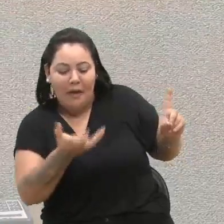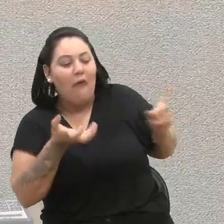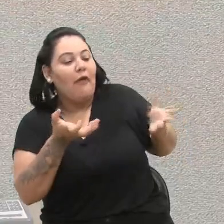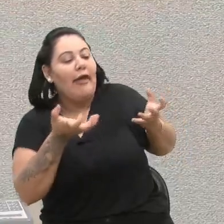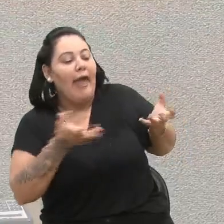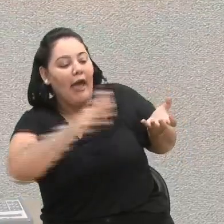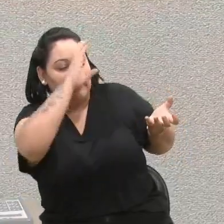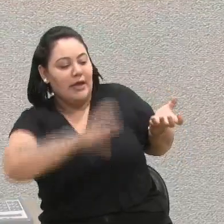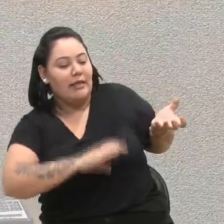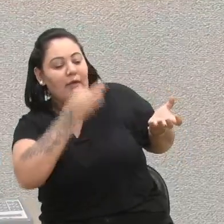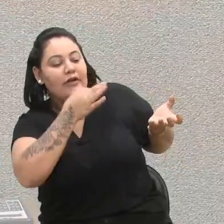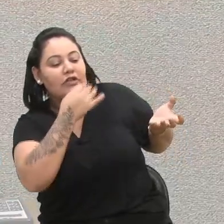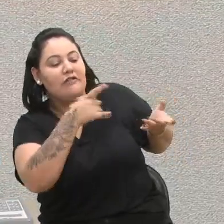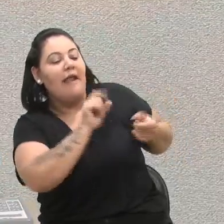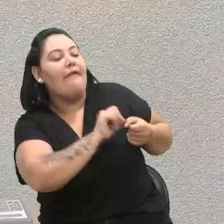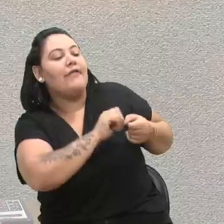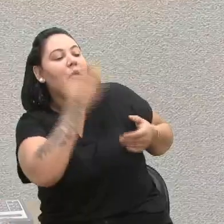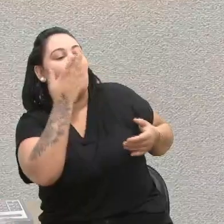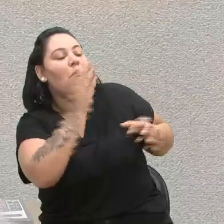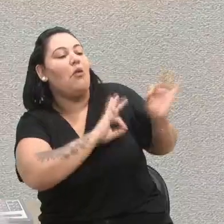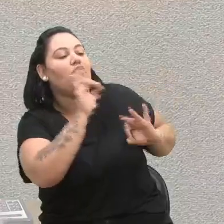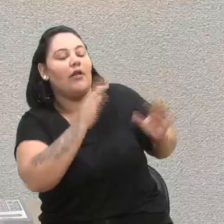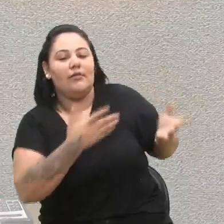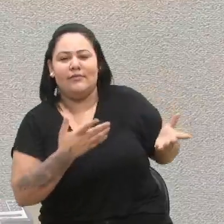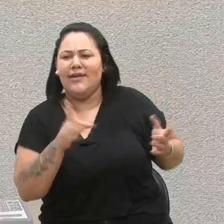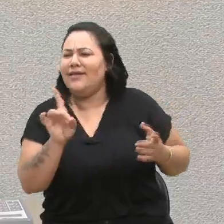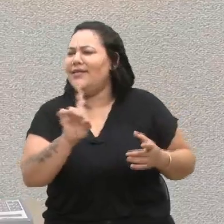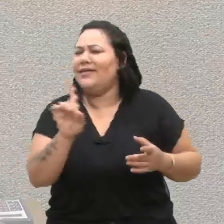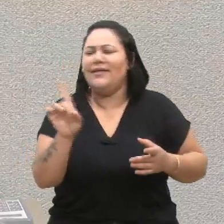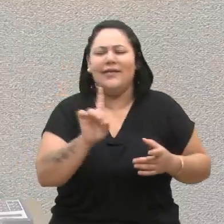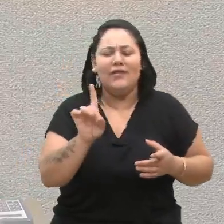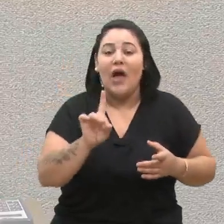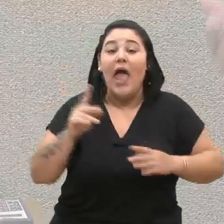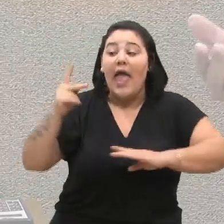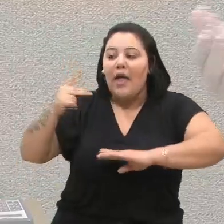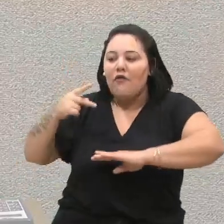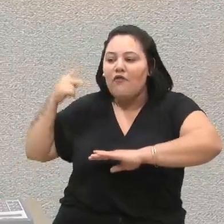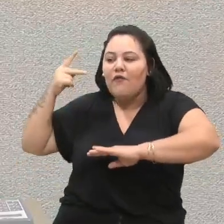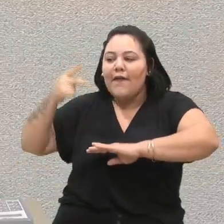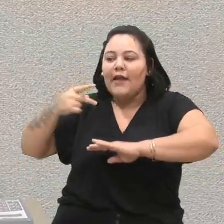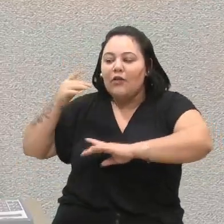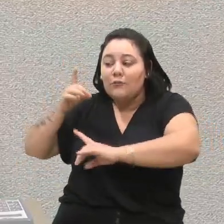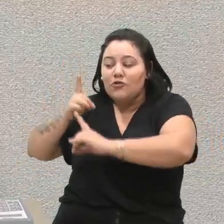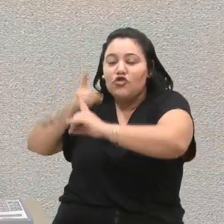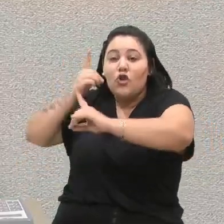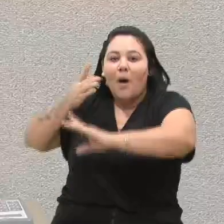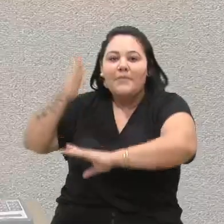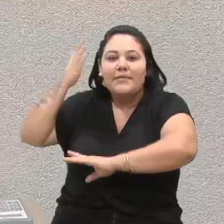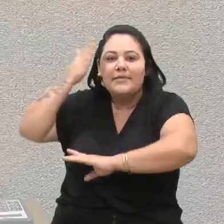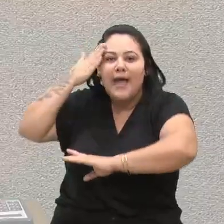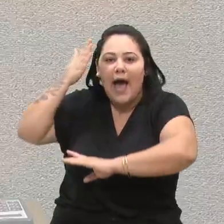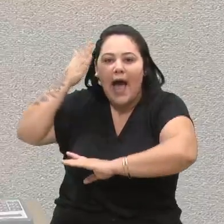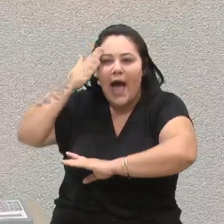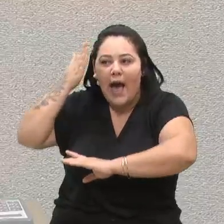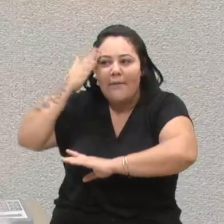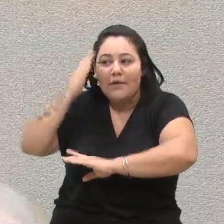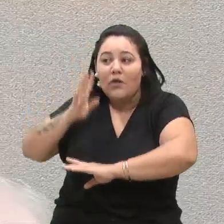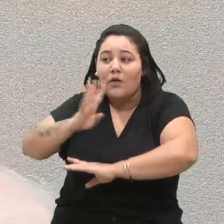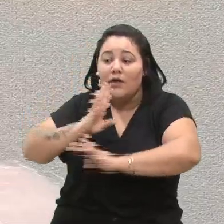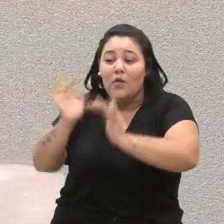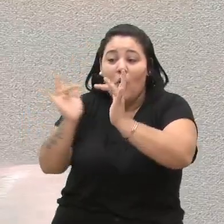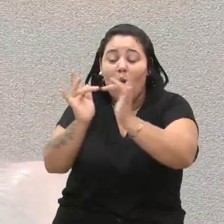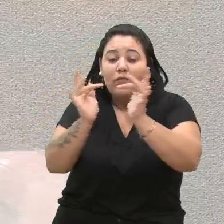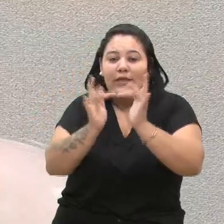faça um projeto. Não. É o vereador que, a partir do conhecimento dessa pessoa, a partir do conhecimento da história dessa